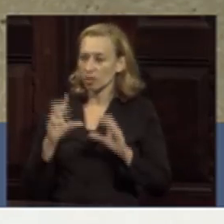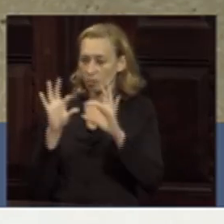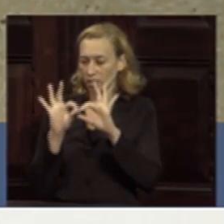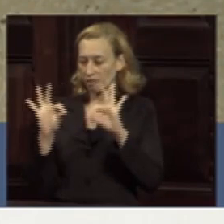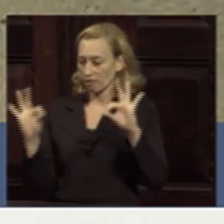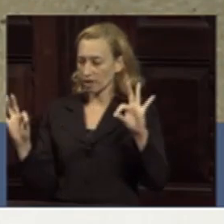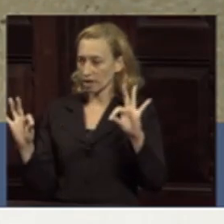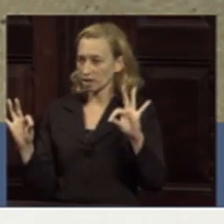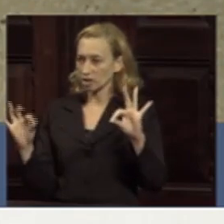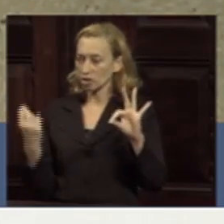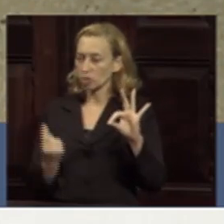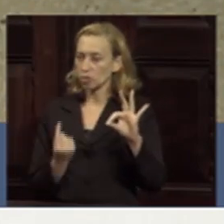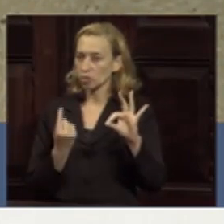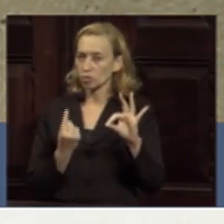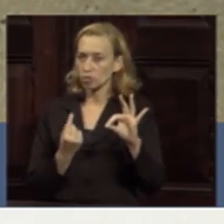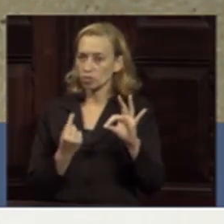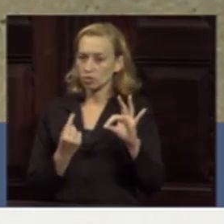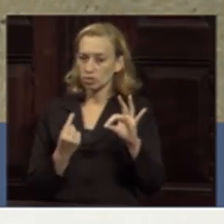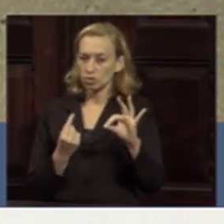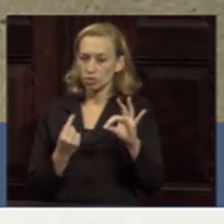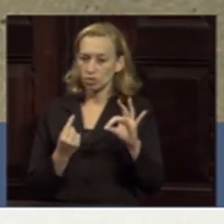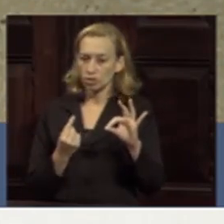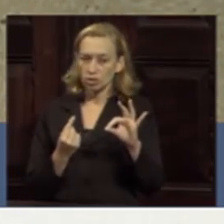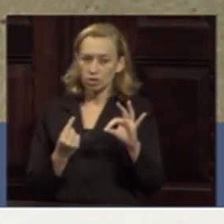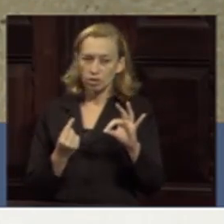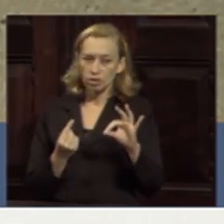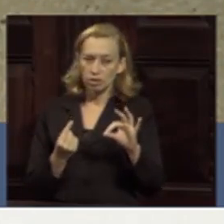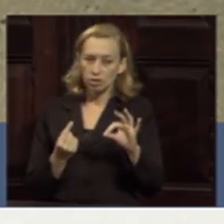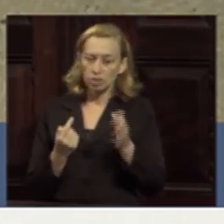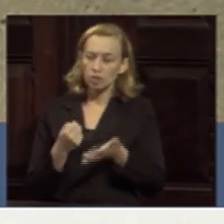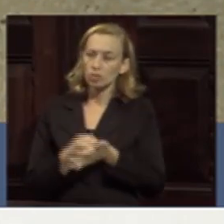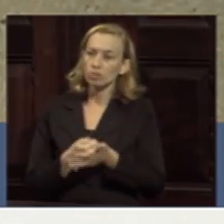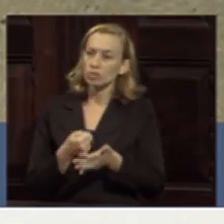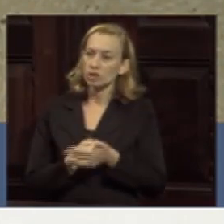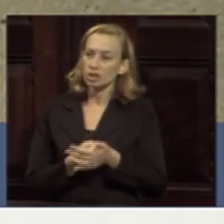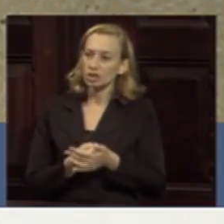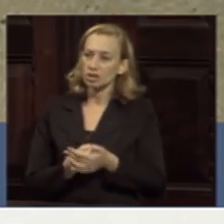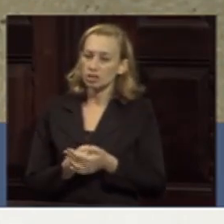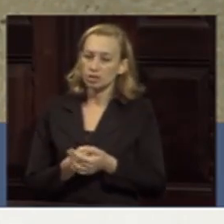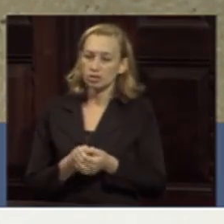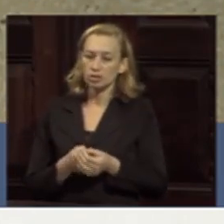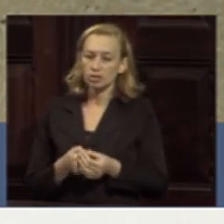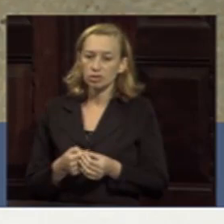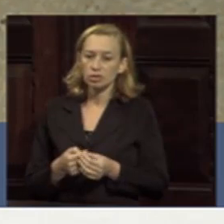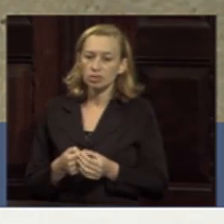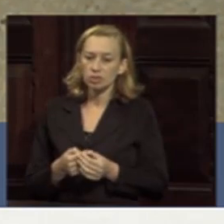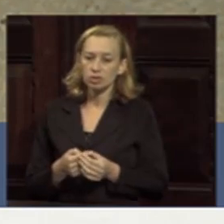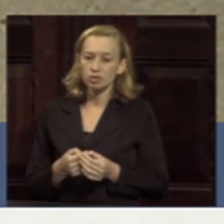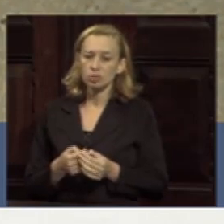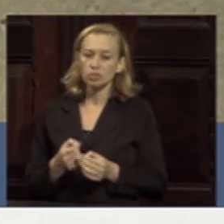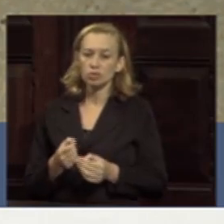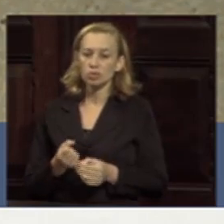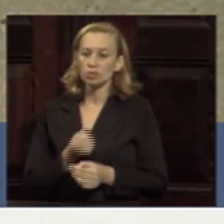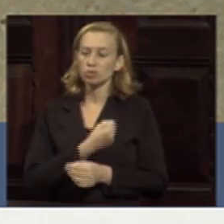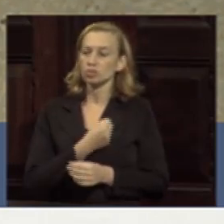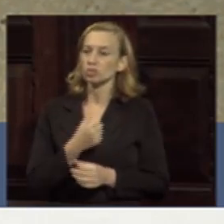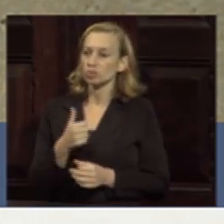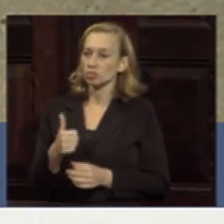cita um parecer que é uma jurisprudência do Superior Tribunal de Justiça, com o número